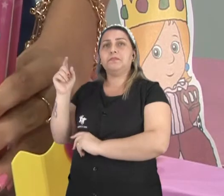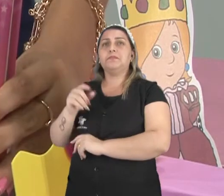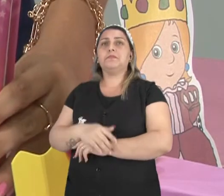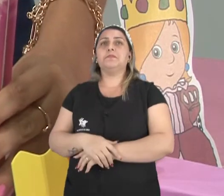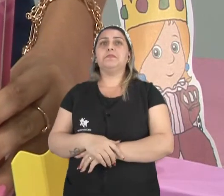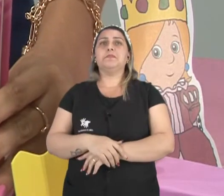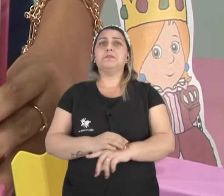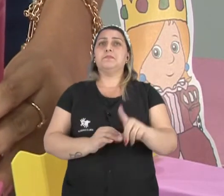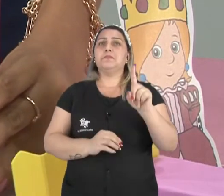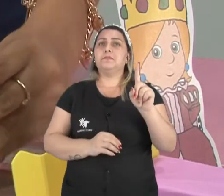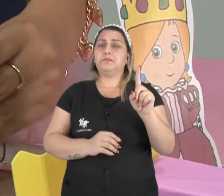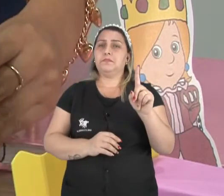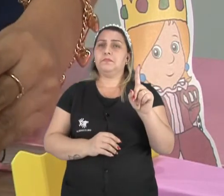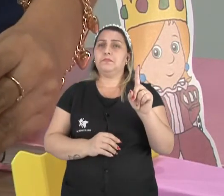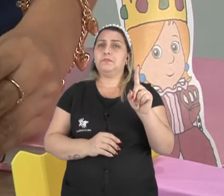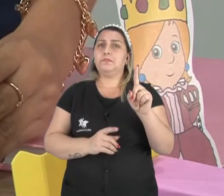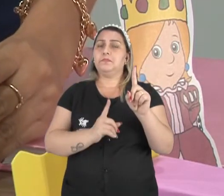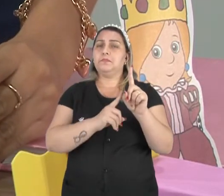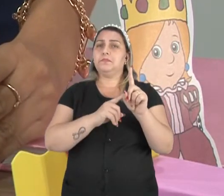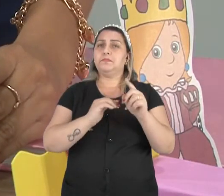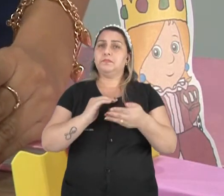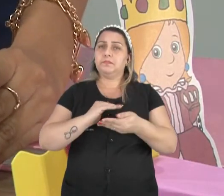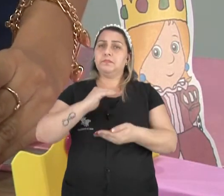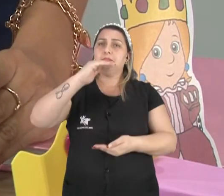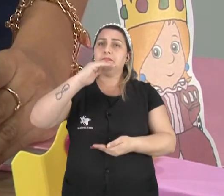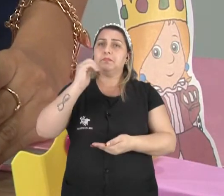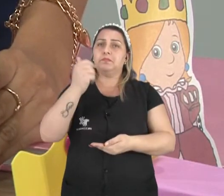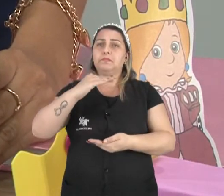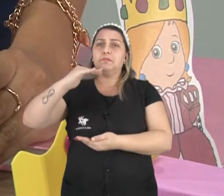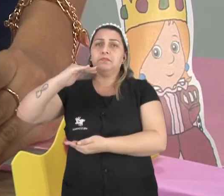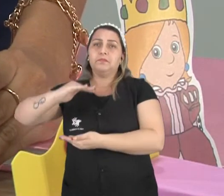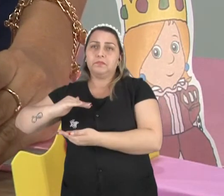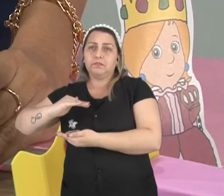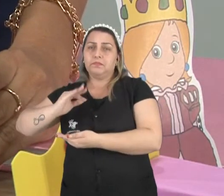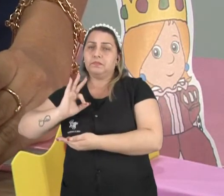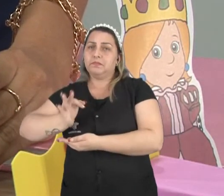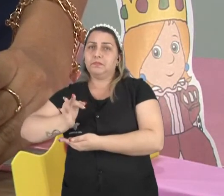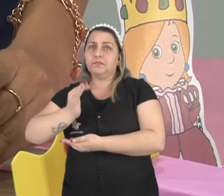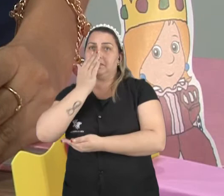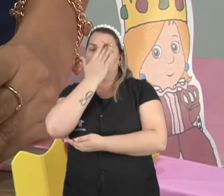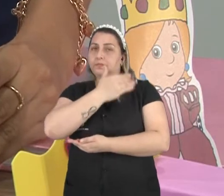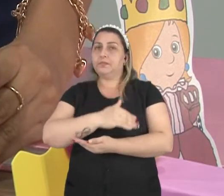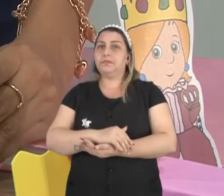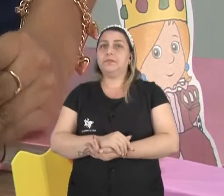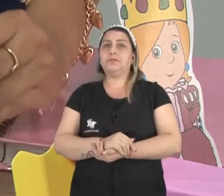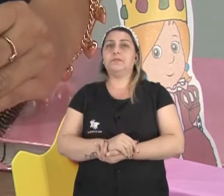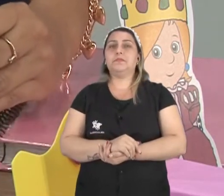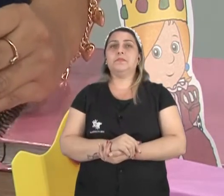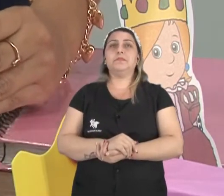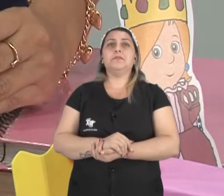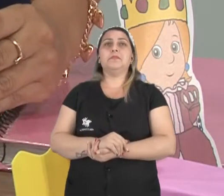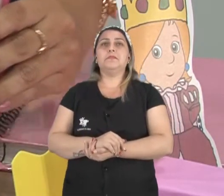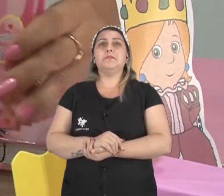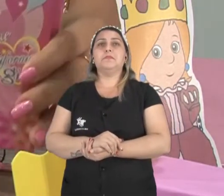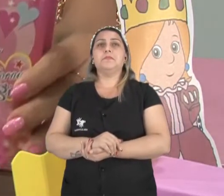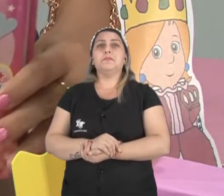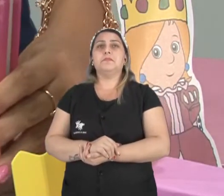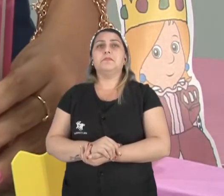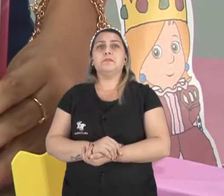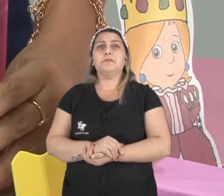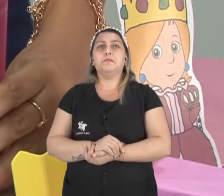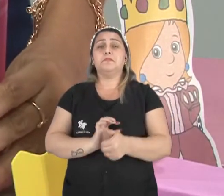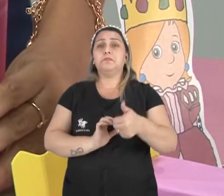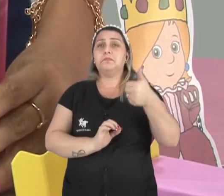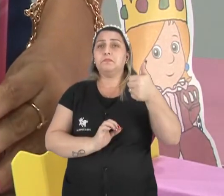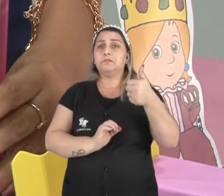Que uma é maior que a outra, certo? Isso mesmo. Esta é maior